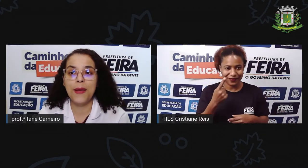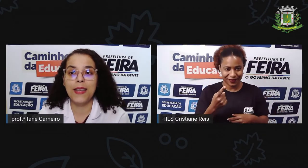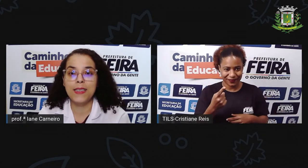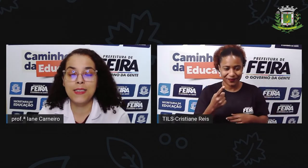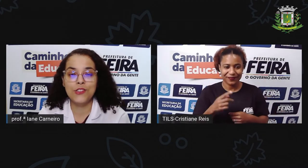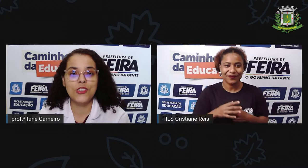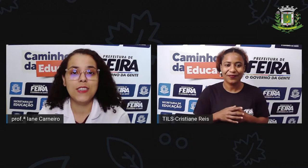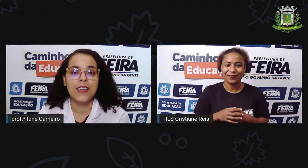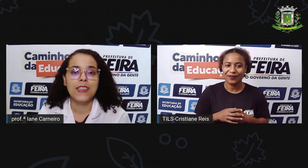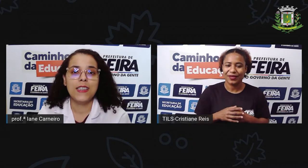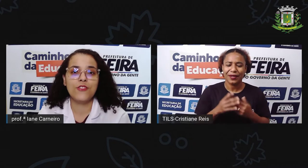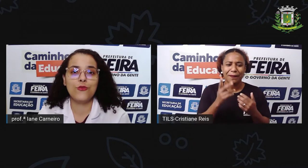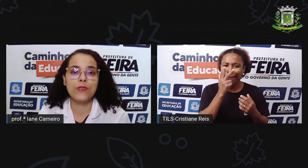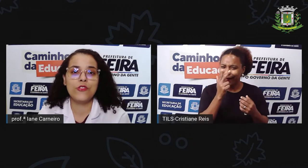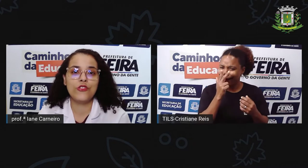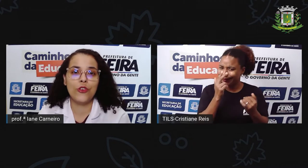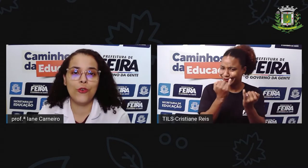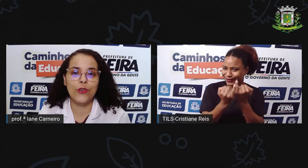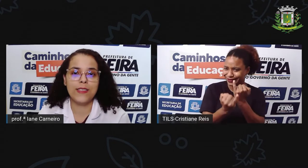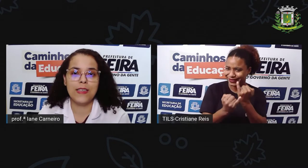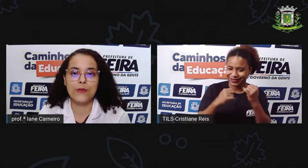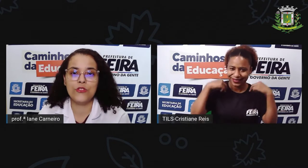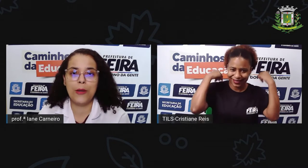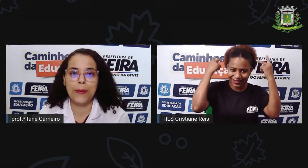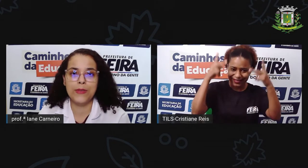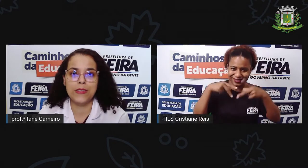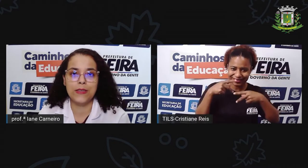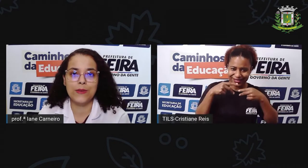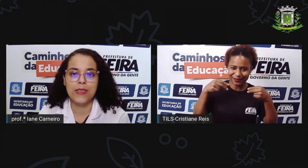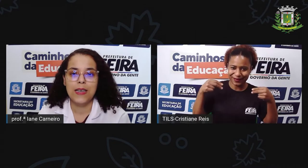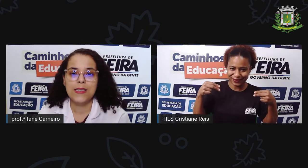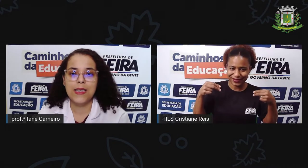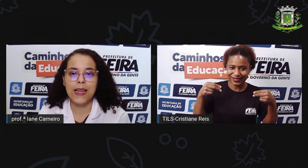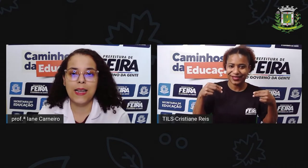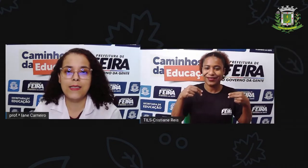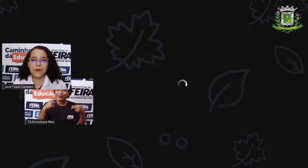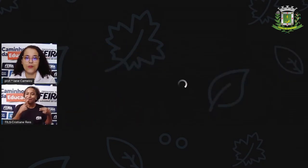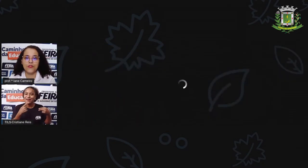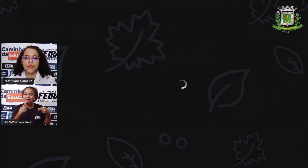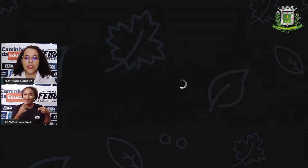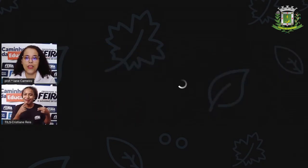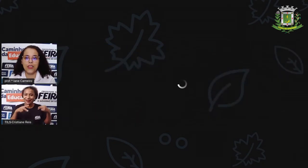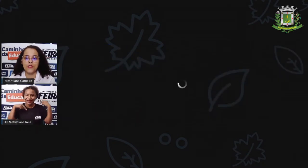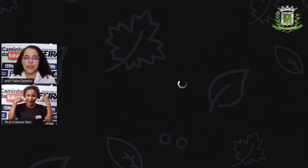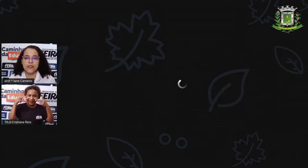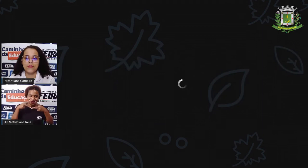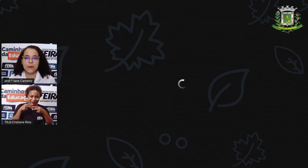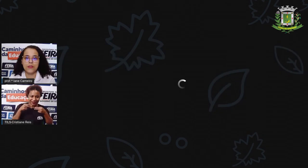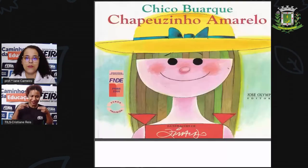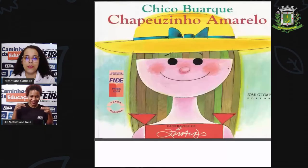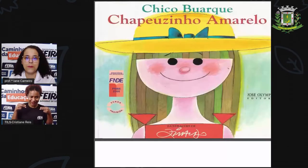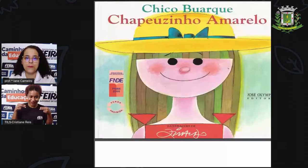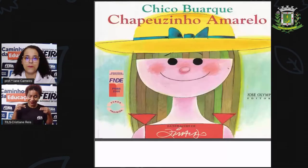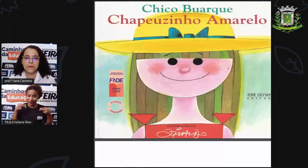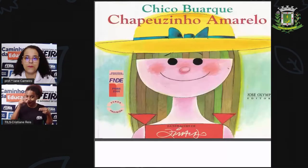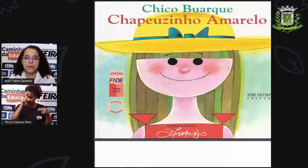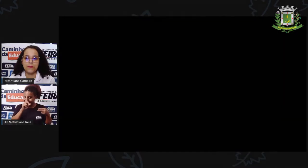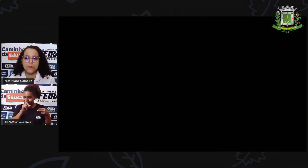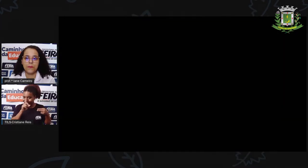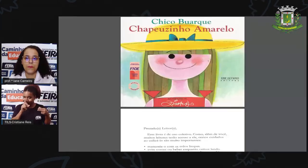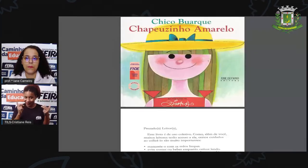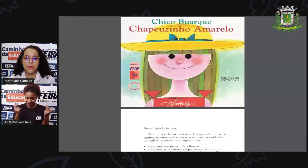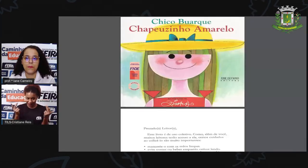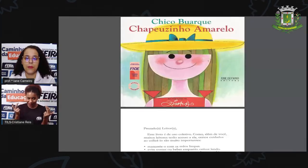tem de semelhante nas duas histórias, nas duas Chapeuzinhos? Será que elas são muito diferentes? Vamos ver.